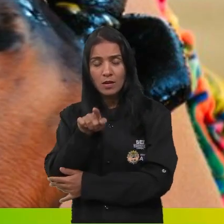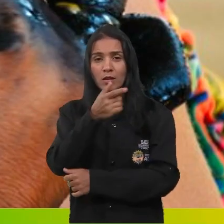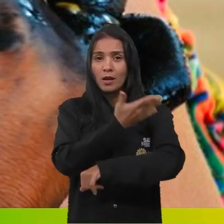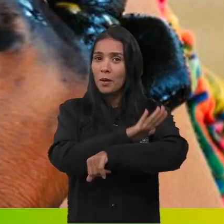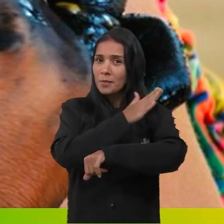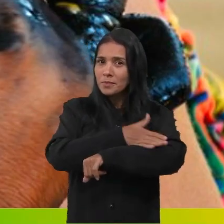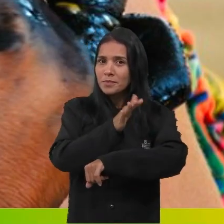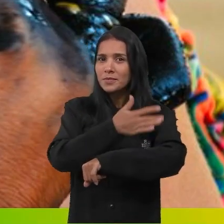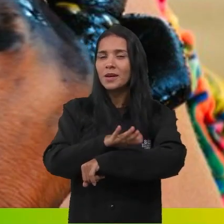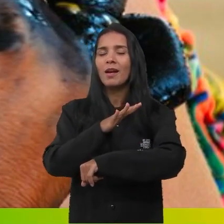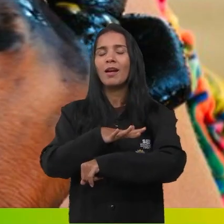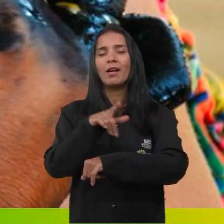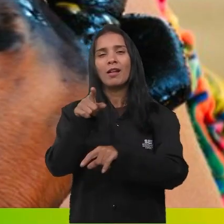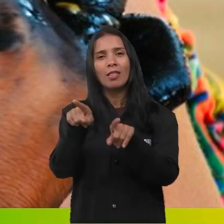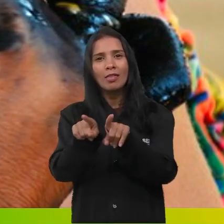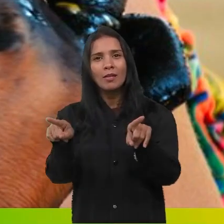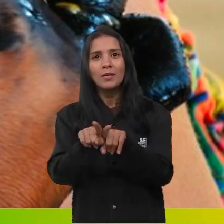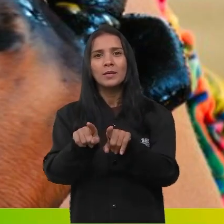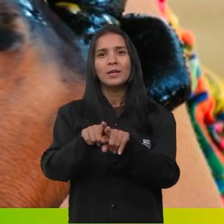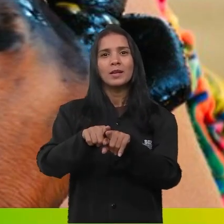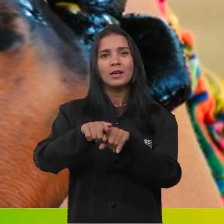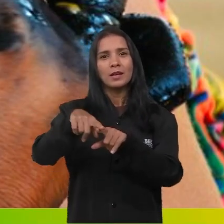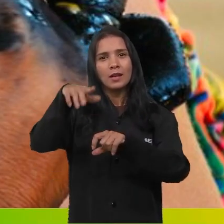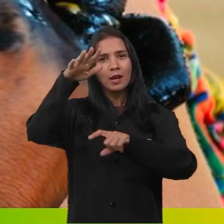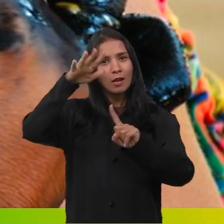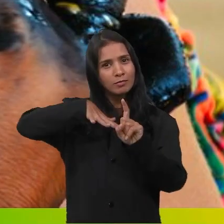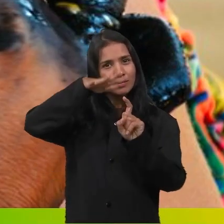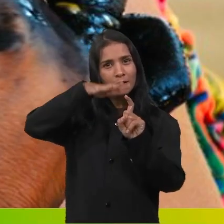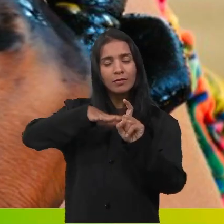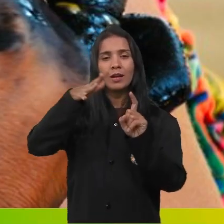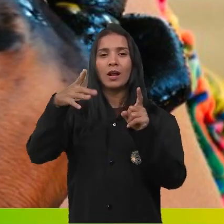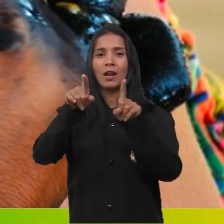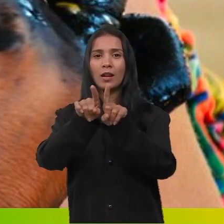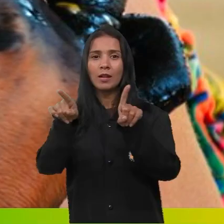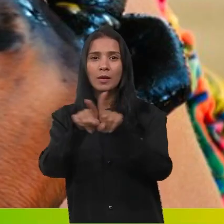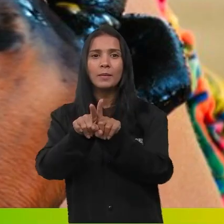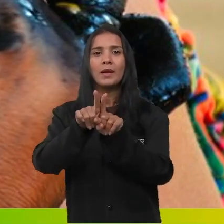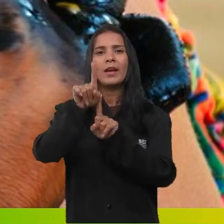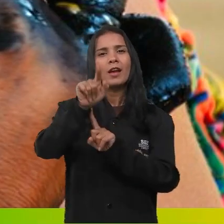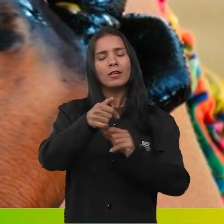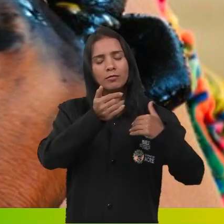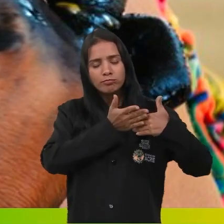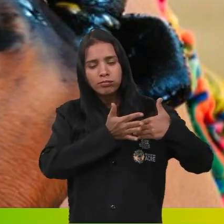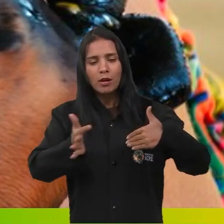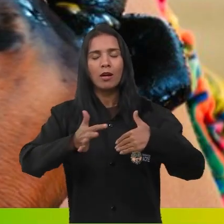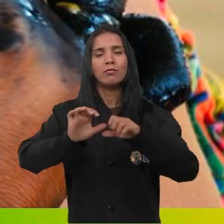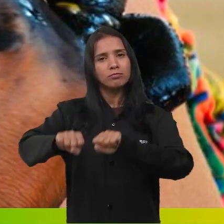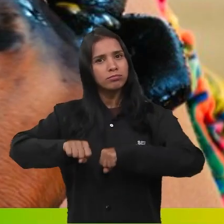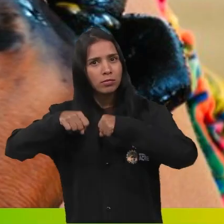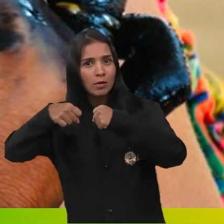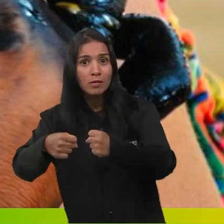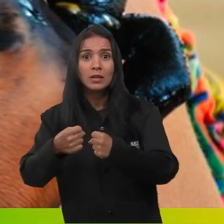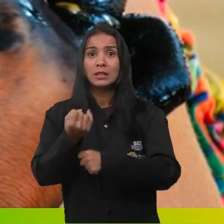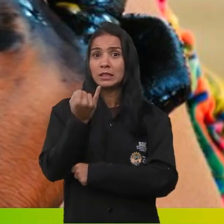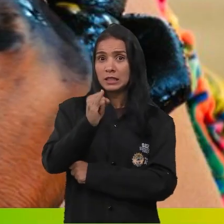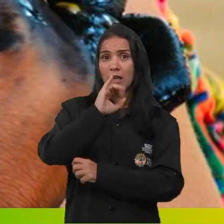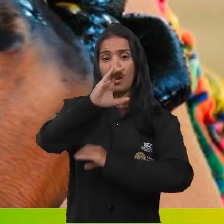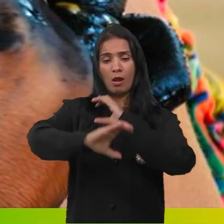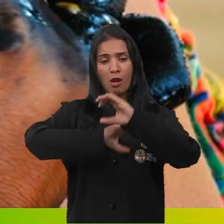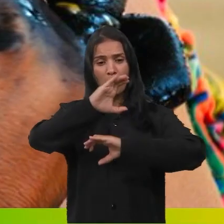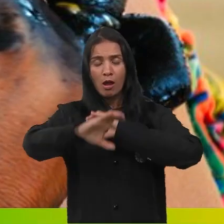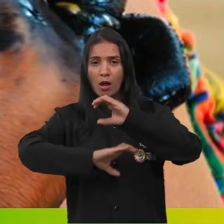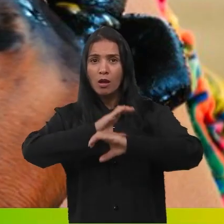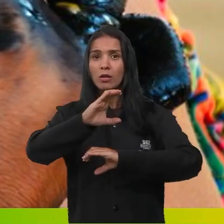saberes resistiram mesmo diante de processos colonizatórios e até mesmo do ciclo da borracha.